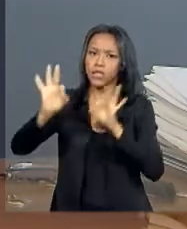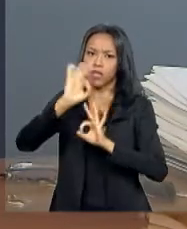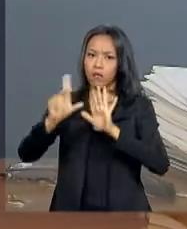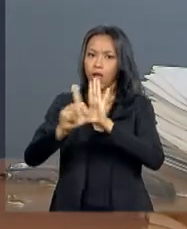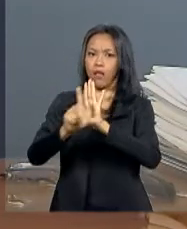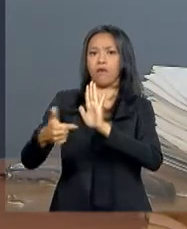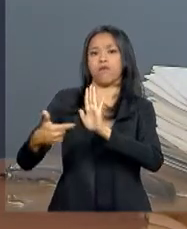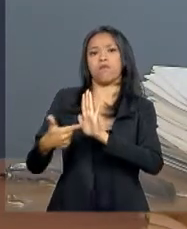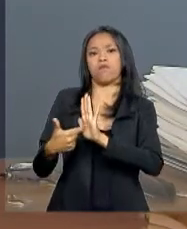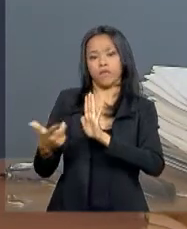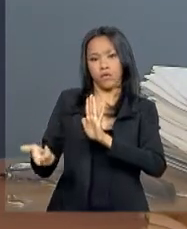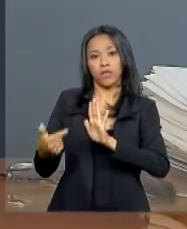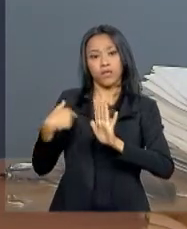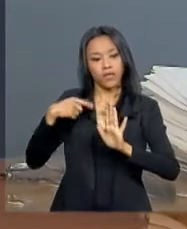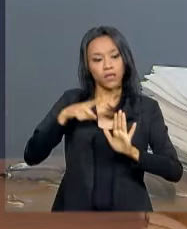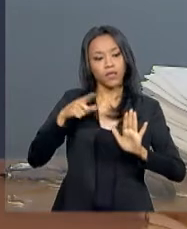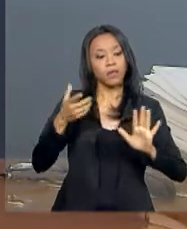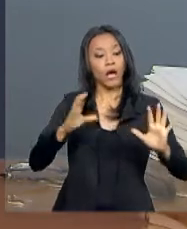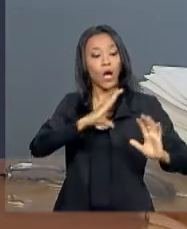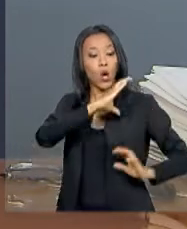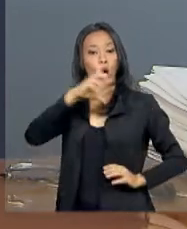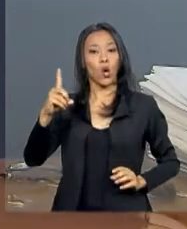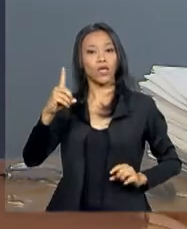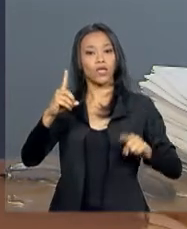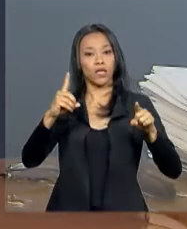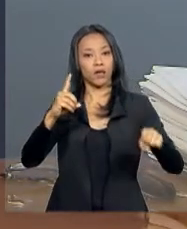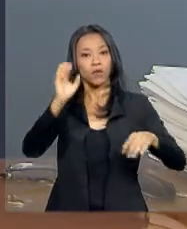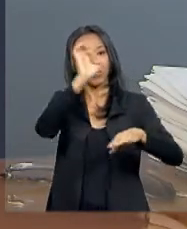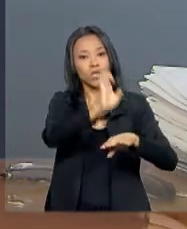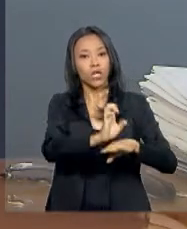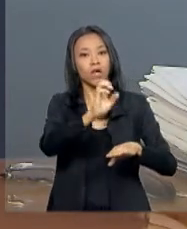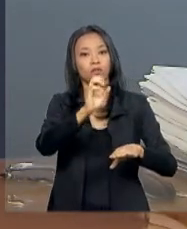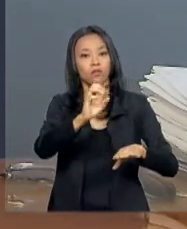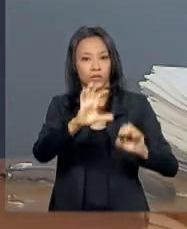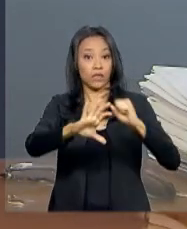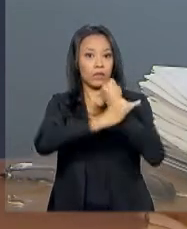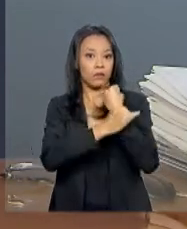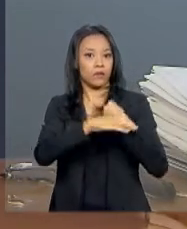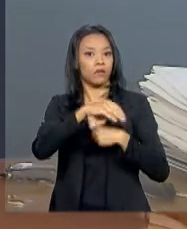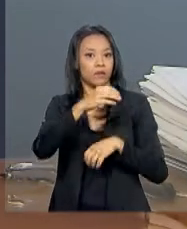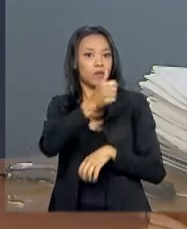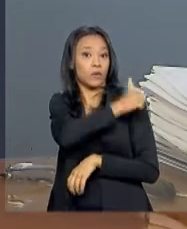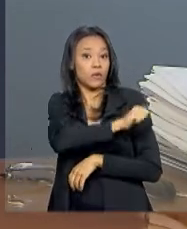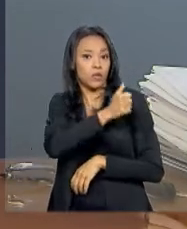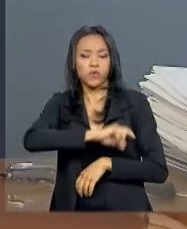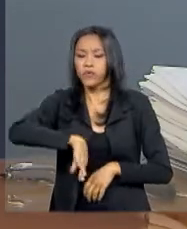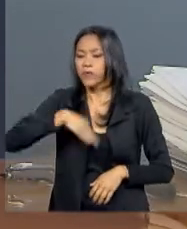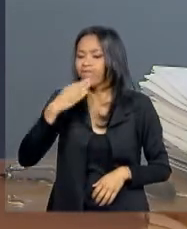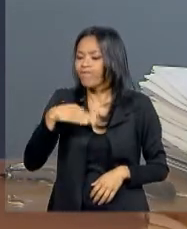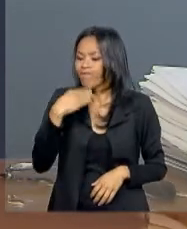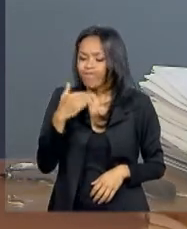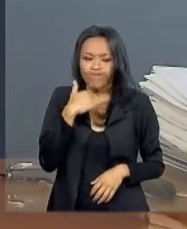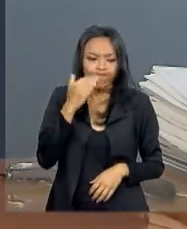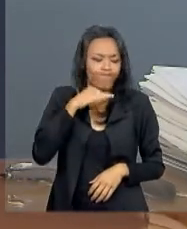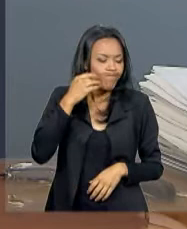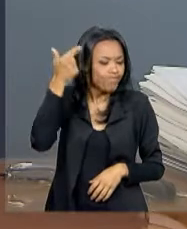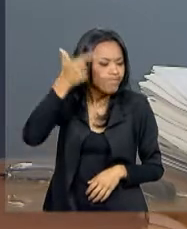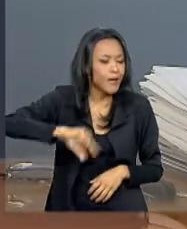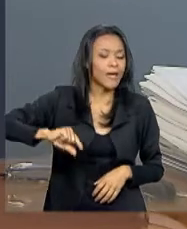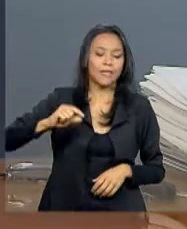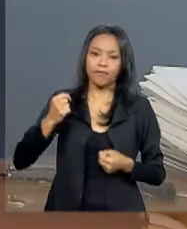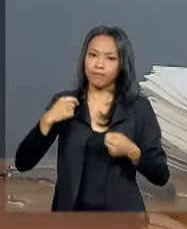coordenar as forças de segurança locais, mas isso, mesmo assim, não foi suficiente. Então, teve que se lançar a mão, pela primeira vez,